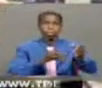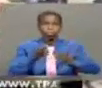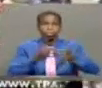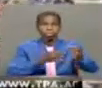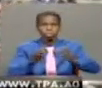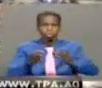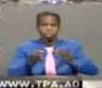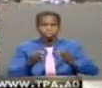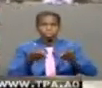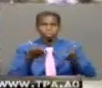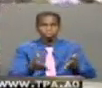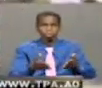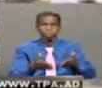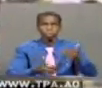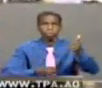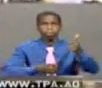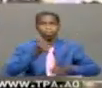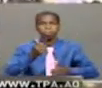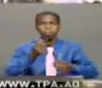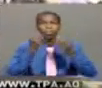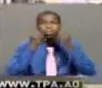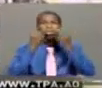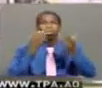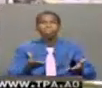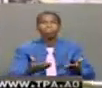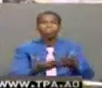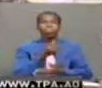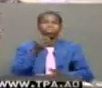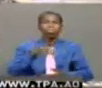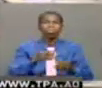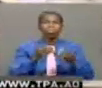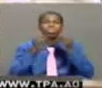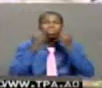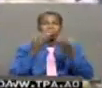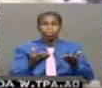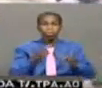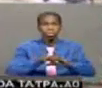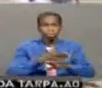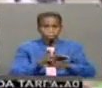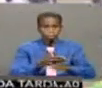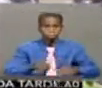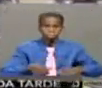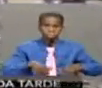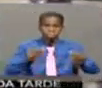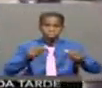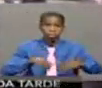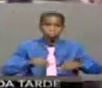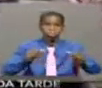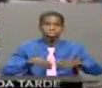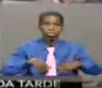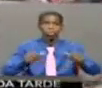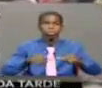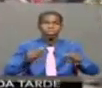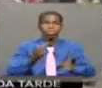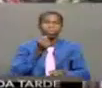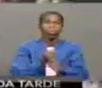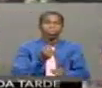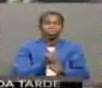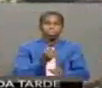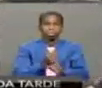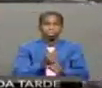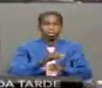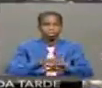a este momento, com promessas de seguir e dar continuidade ao trabalho deixado por Jaca, que agora